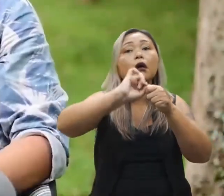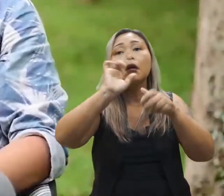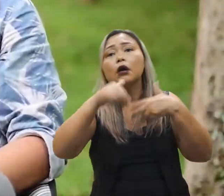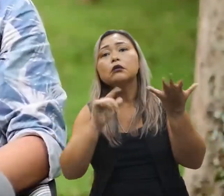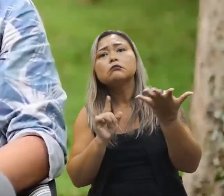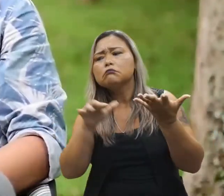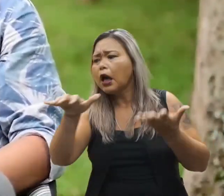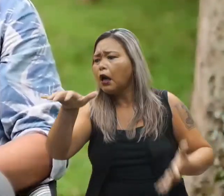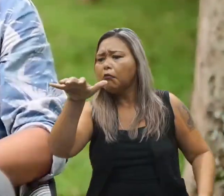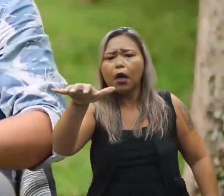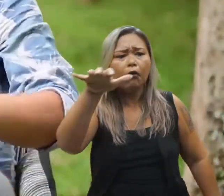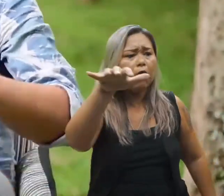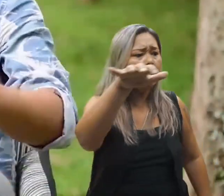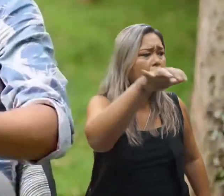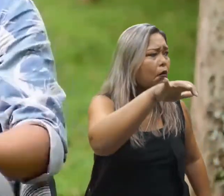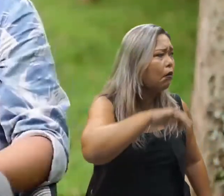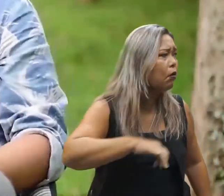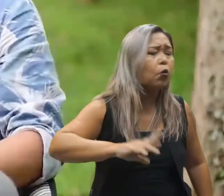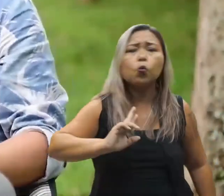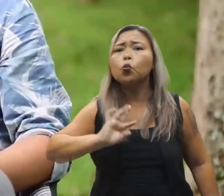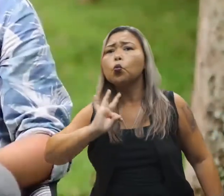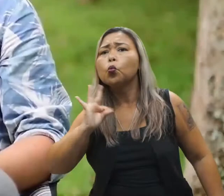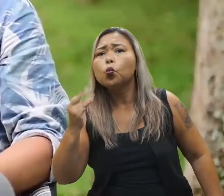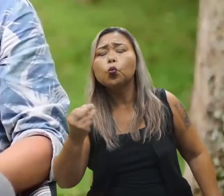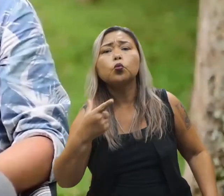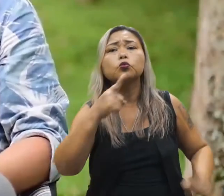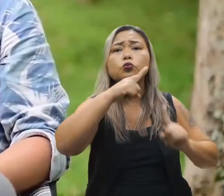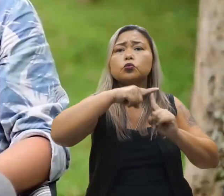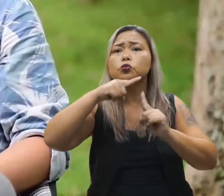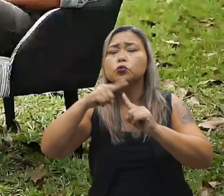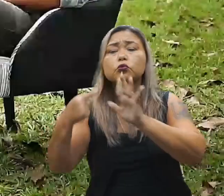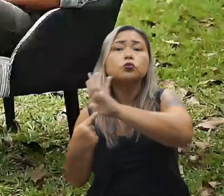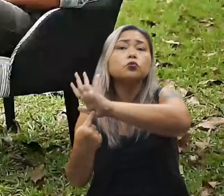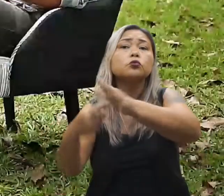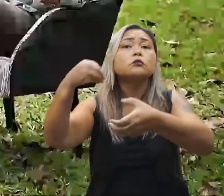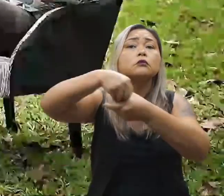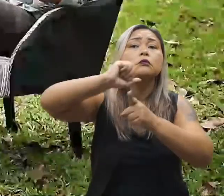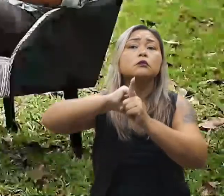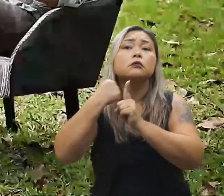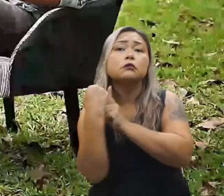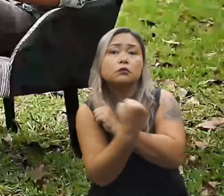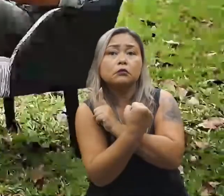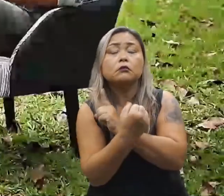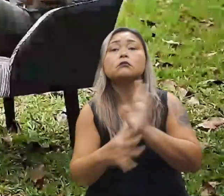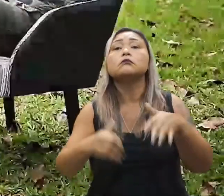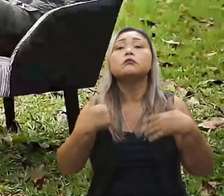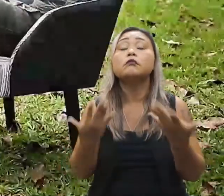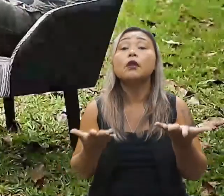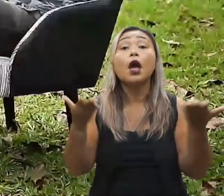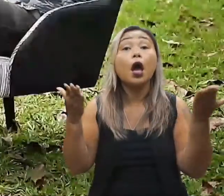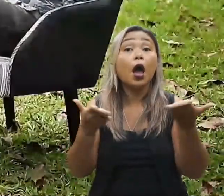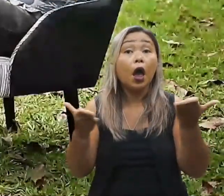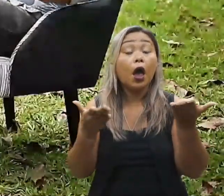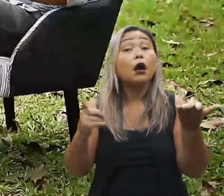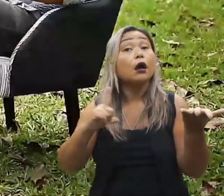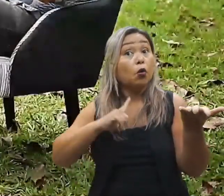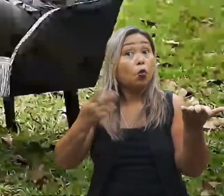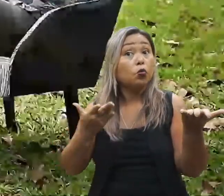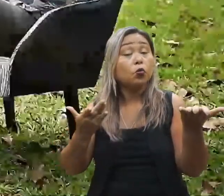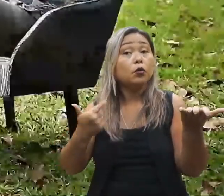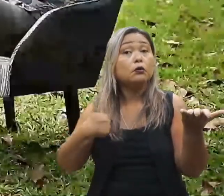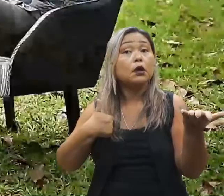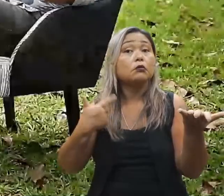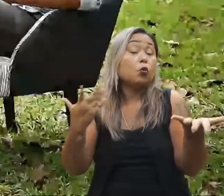sobre quase todo tipo de amostra que a gente tem na sociedade. Agora há uma tendência bastante clara